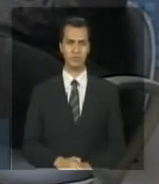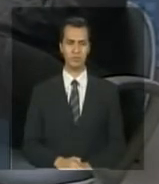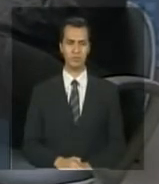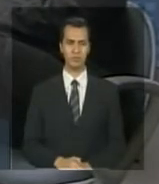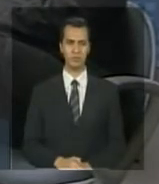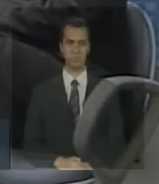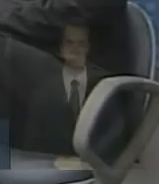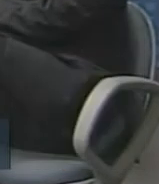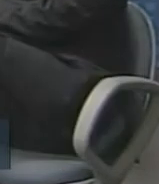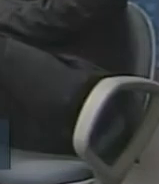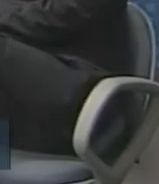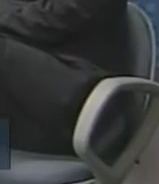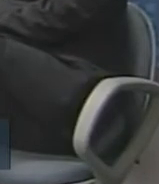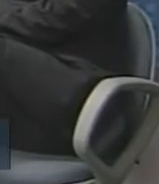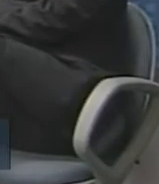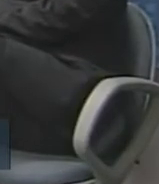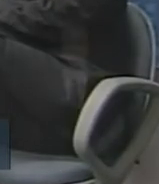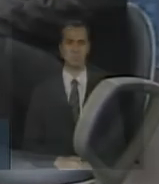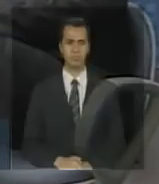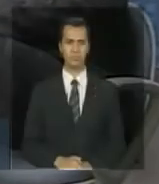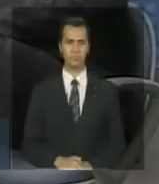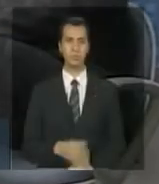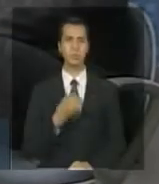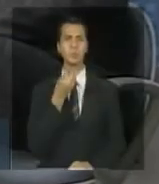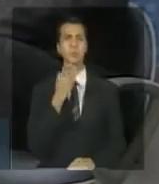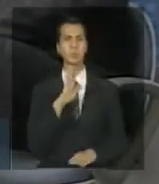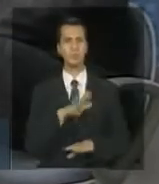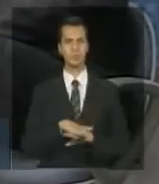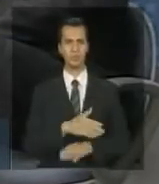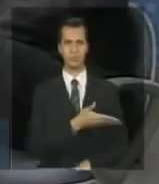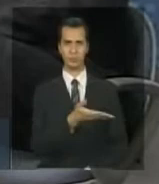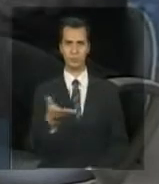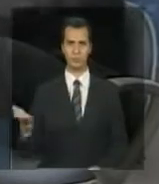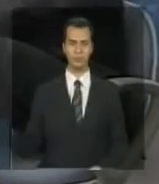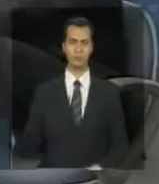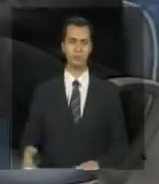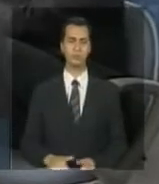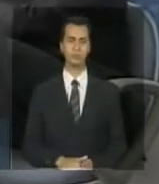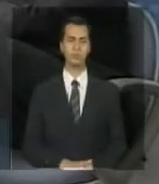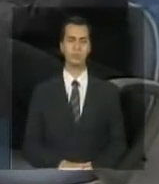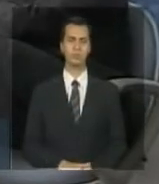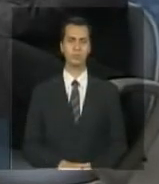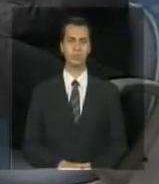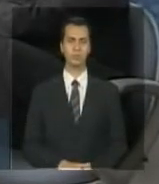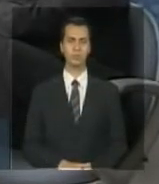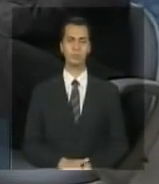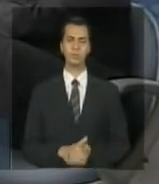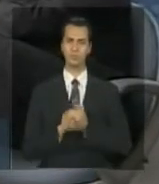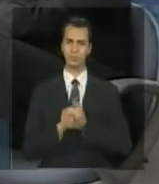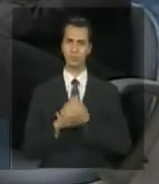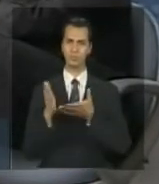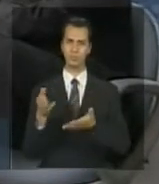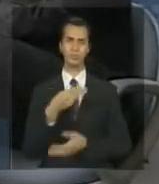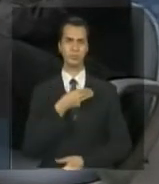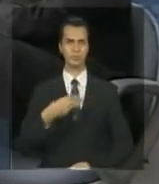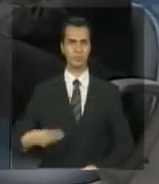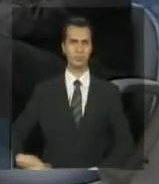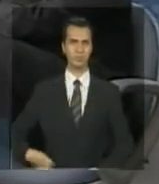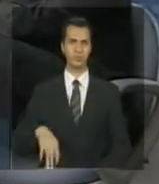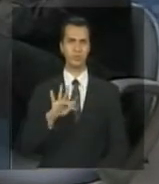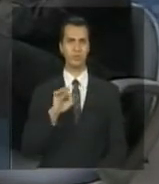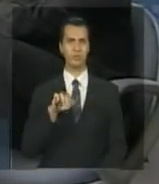Oi boa tarde a todos o cumprimento o nosso nosso meio de integração nacional